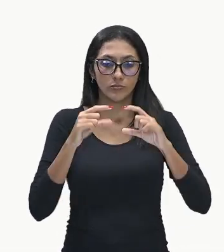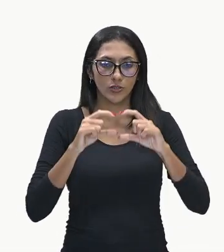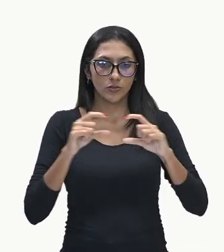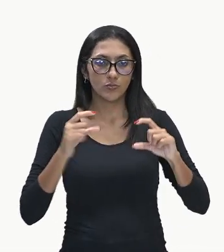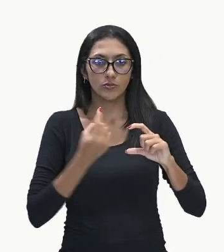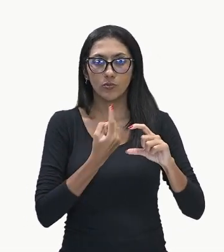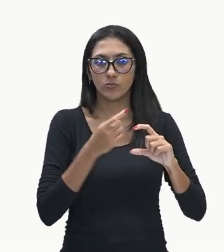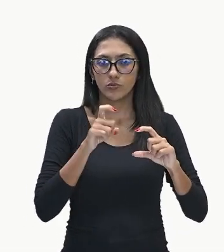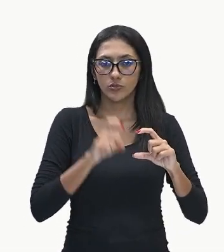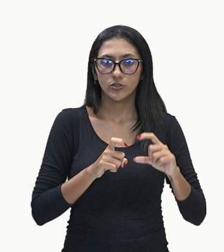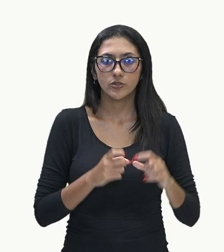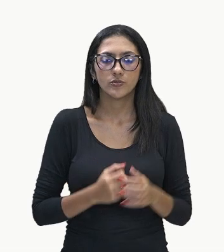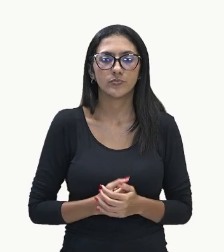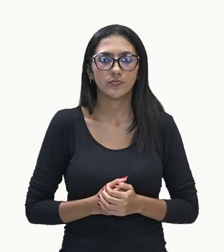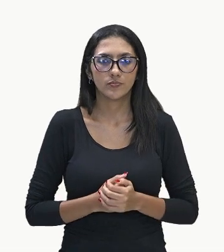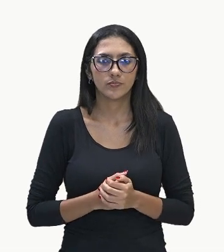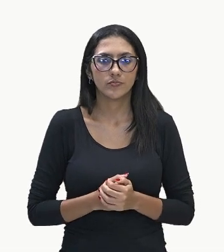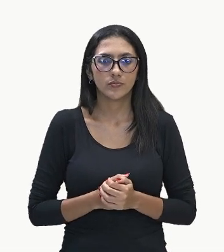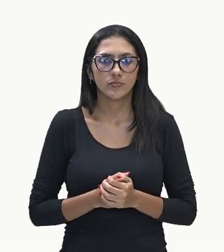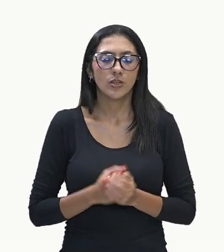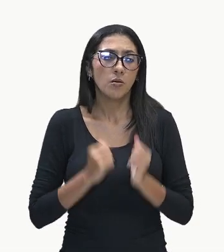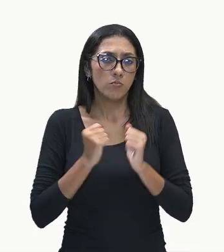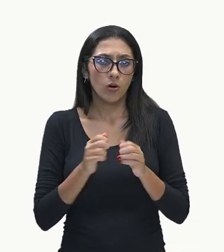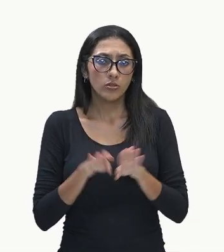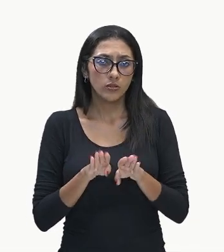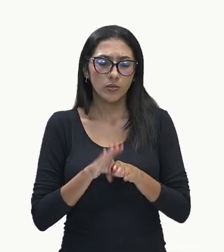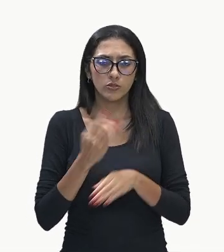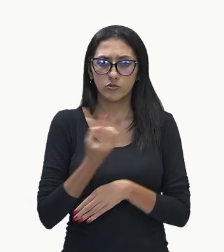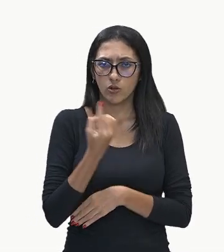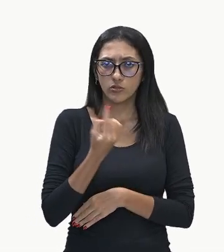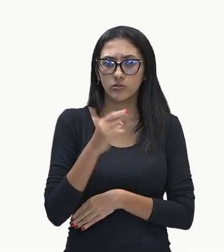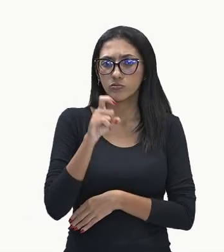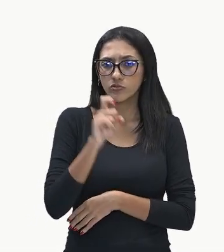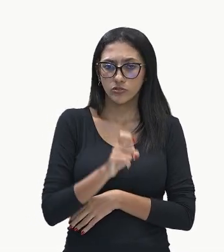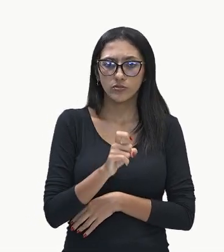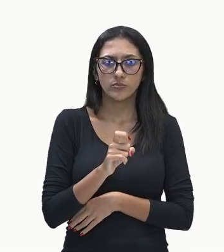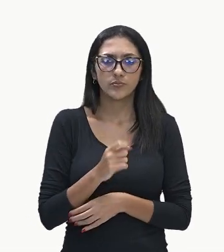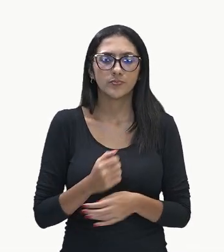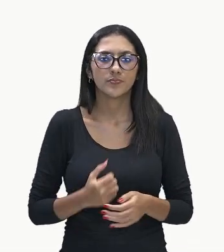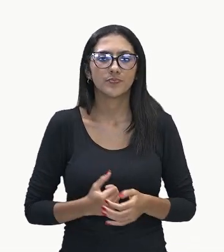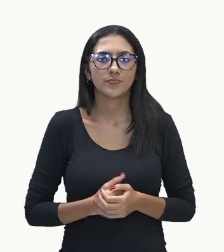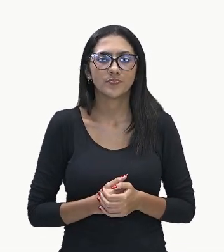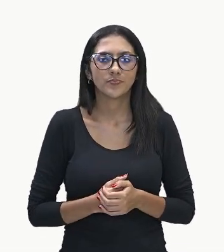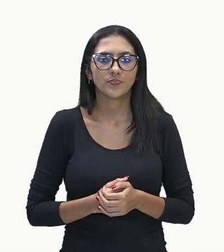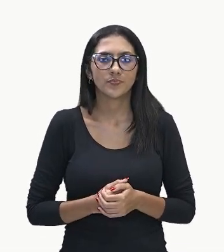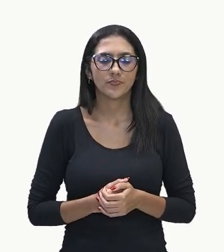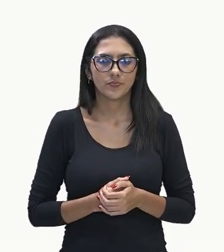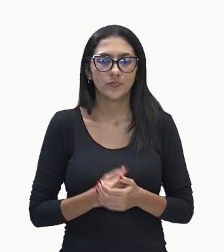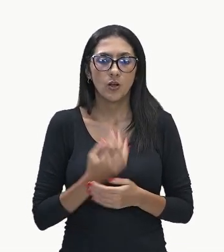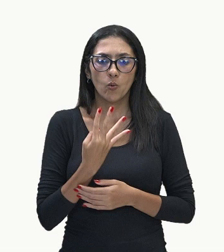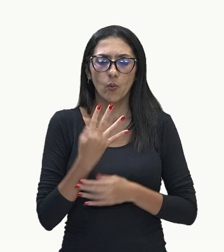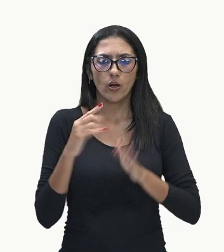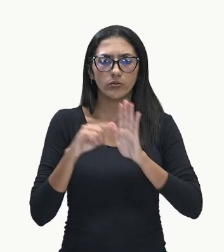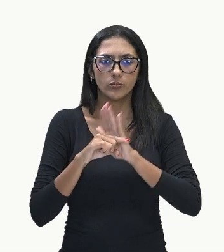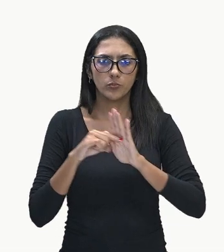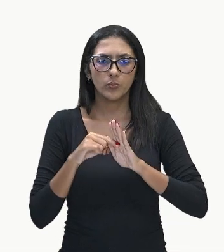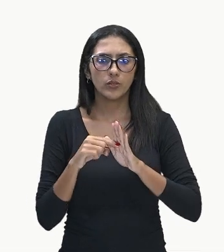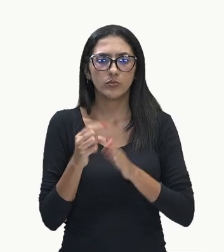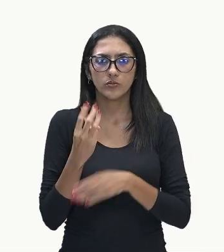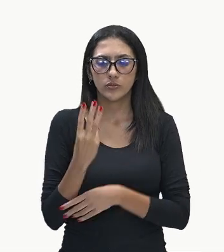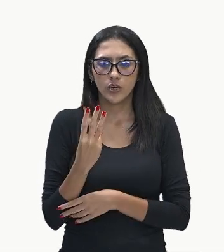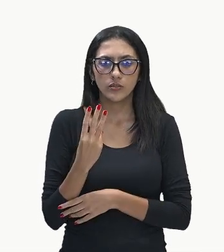que também pode ser escrito somente a incógnita aí, x. 4 menos 3,